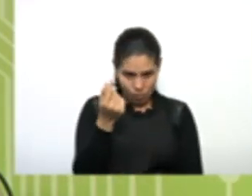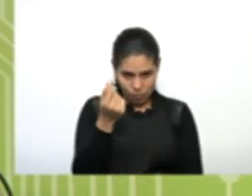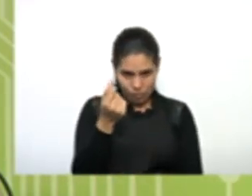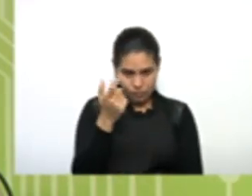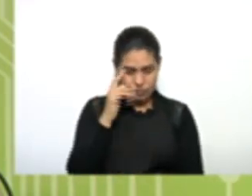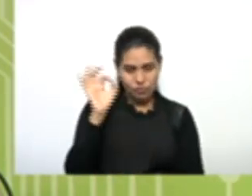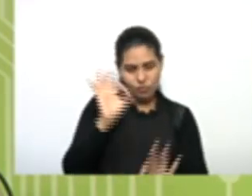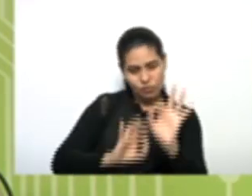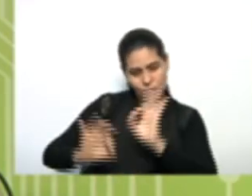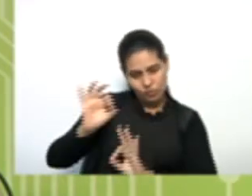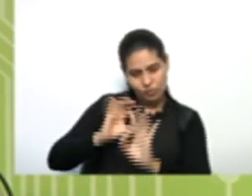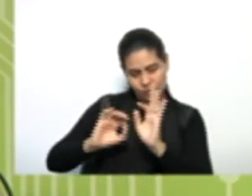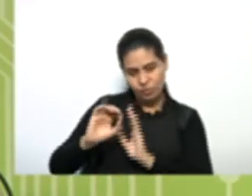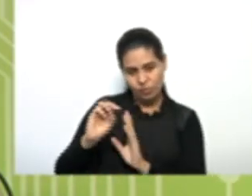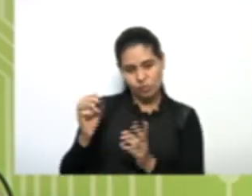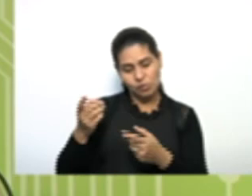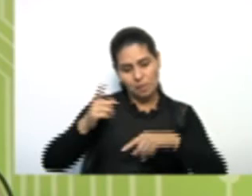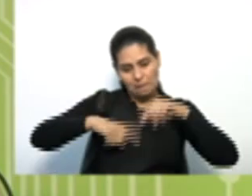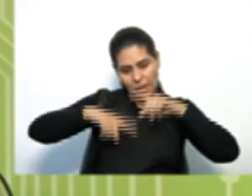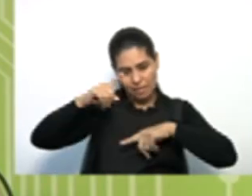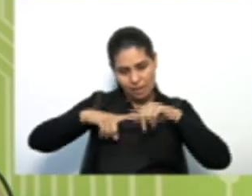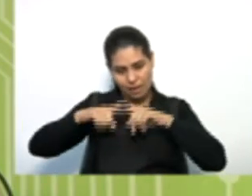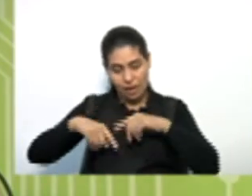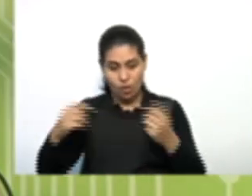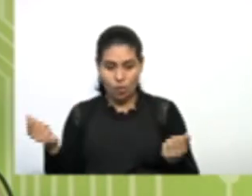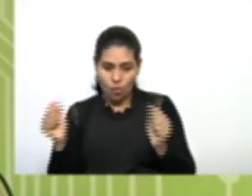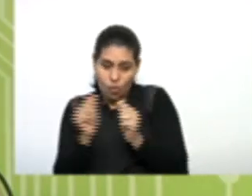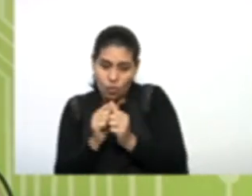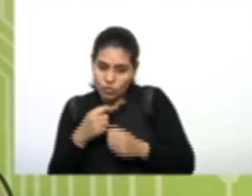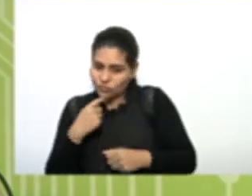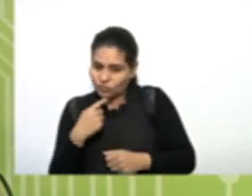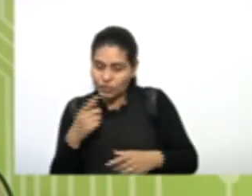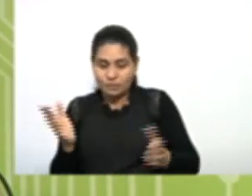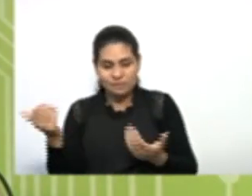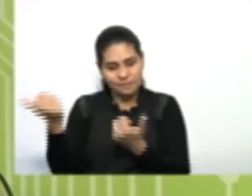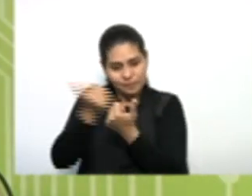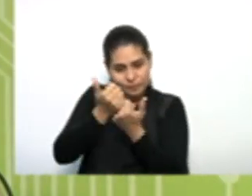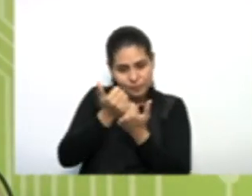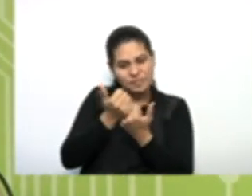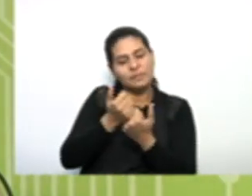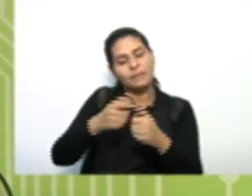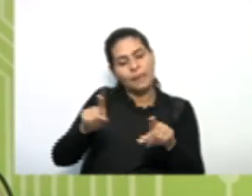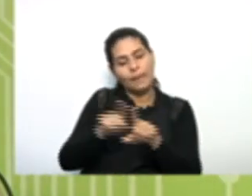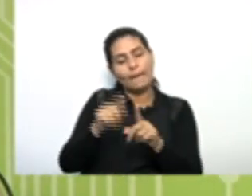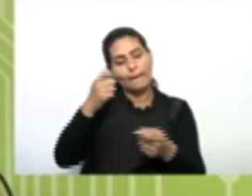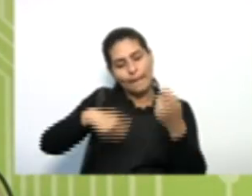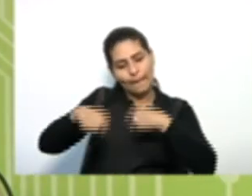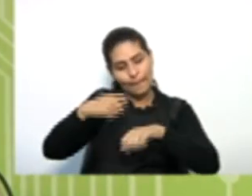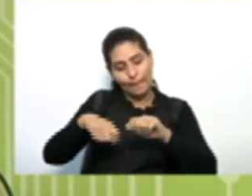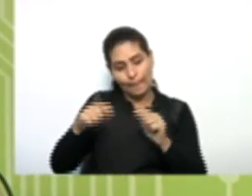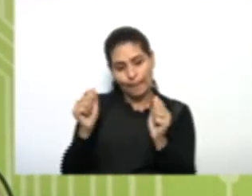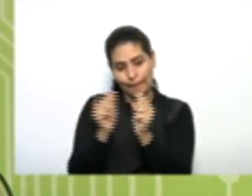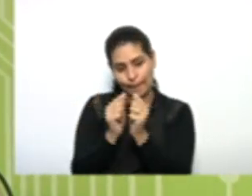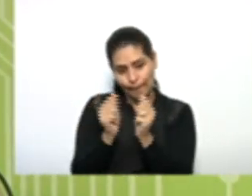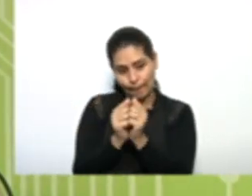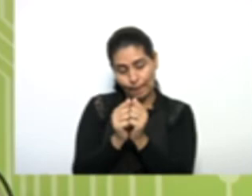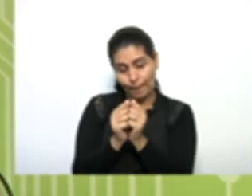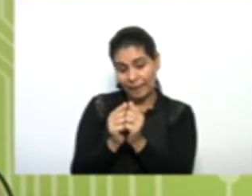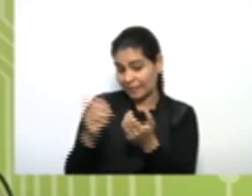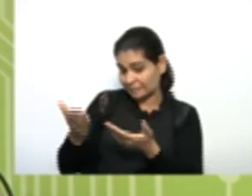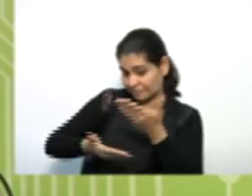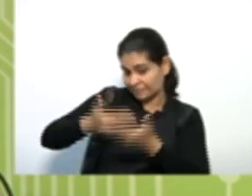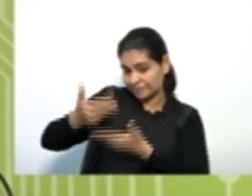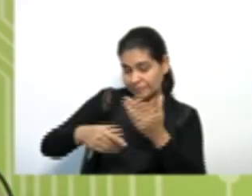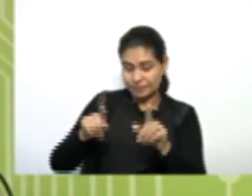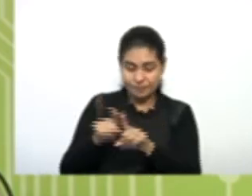material, nós fizemos juntos, mas hoje ele não pode estar aqui, ele se ausentou, está com a gente o professor Igor, que é administrador, ele pode mediar esse